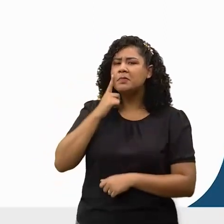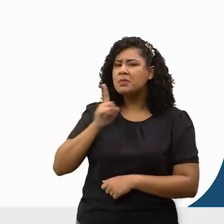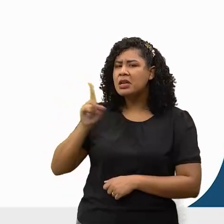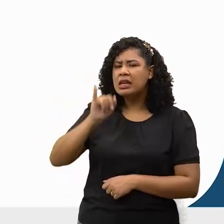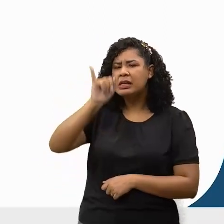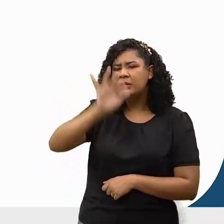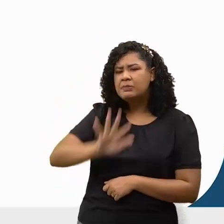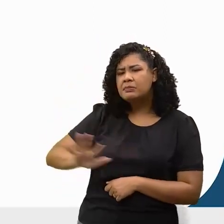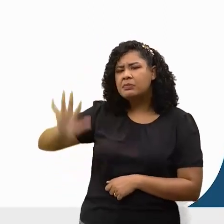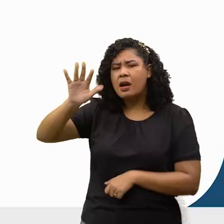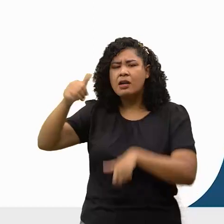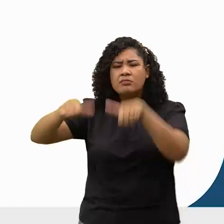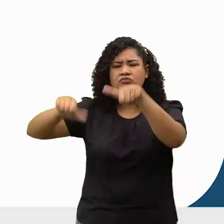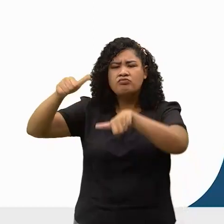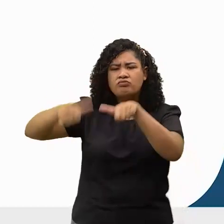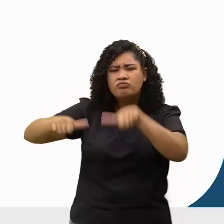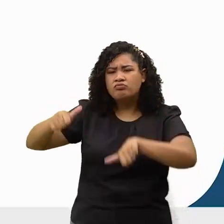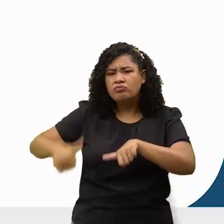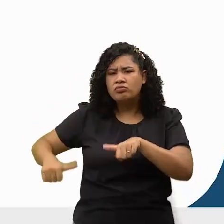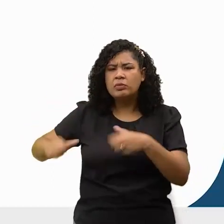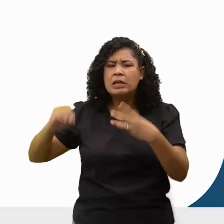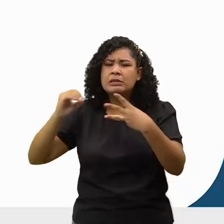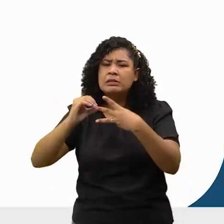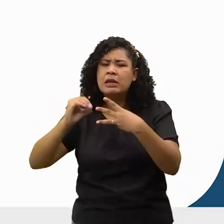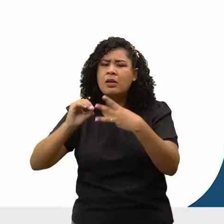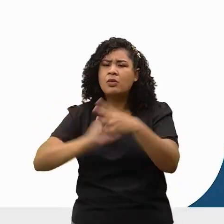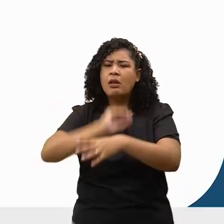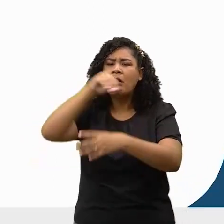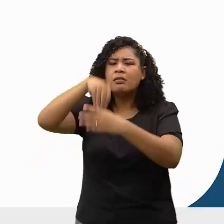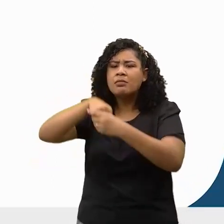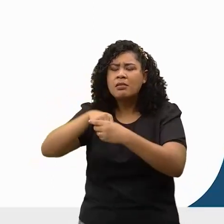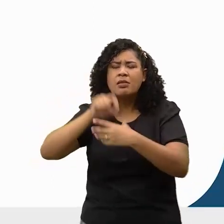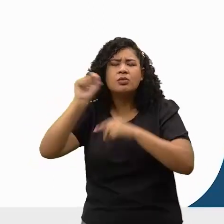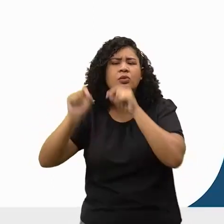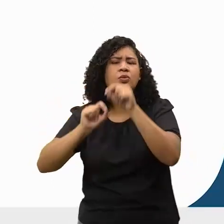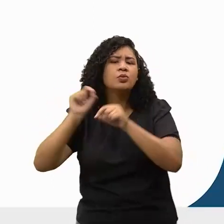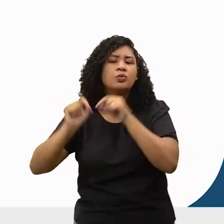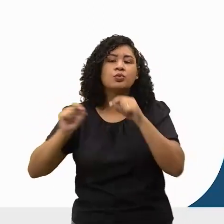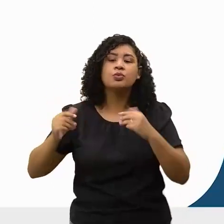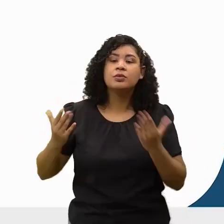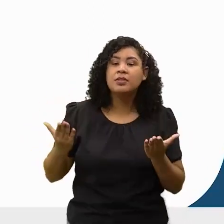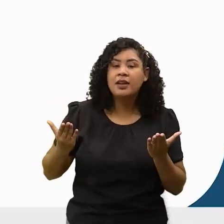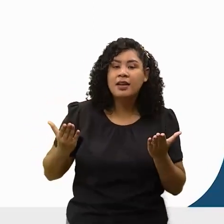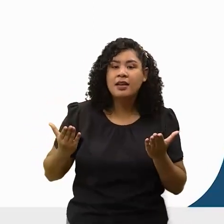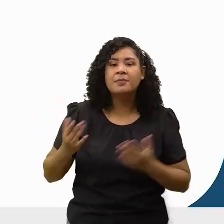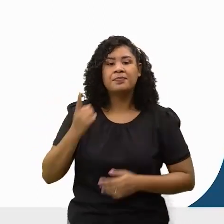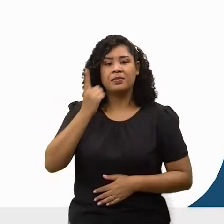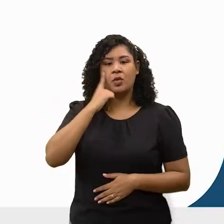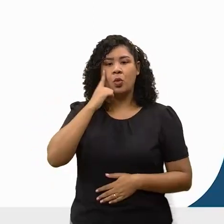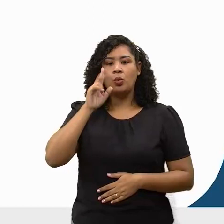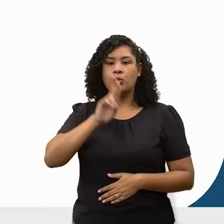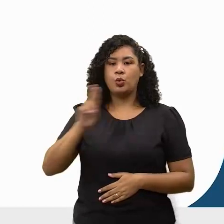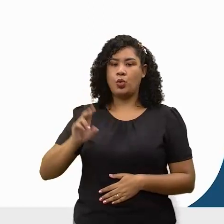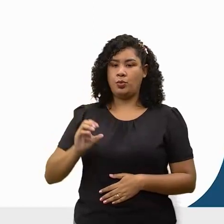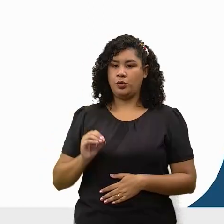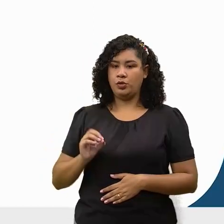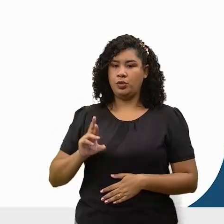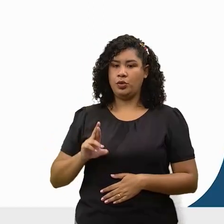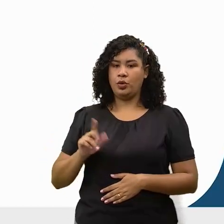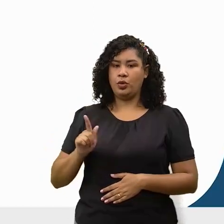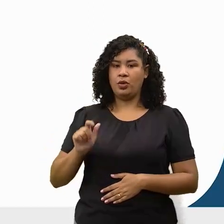analisar anatomicamente as principais organelas da célula. O que é organela? Organelas